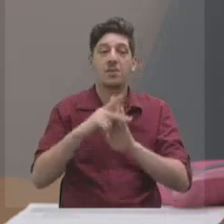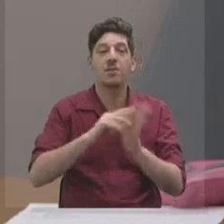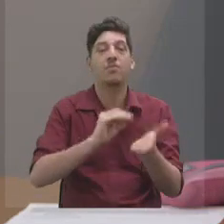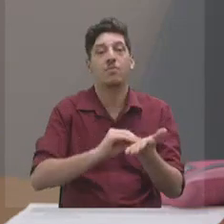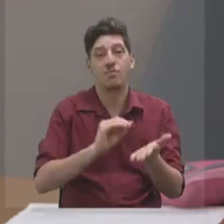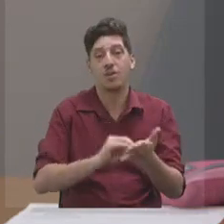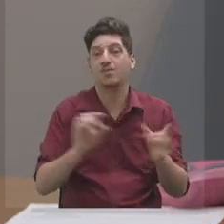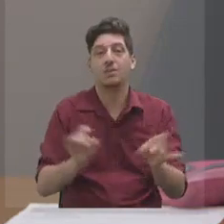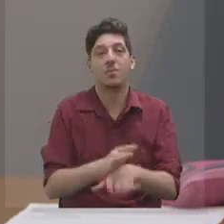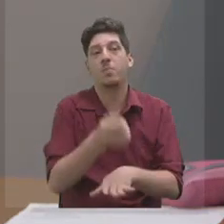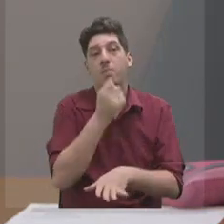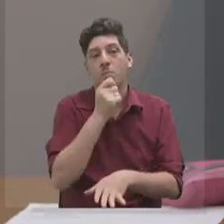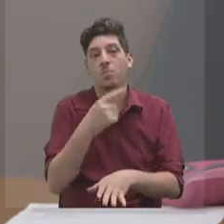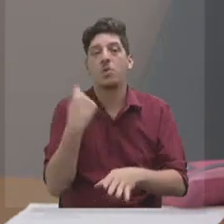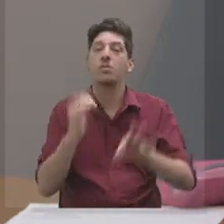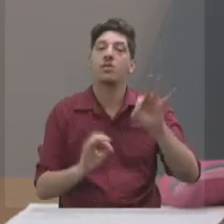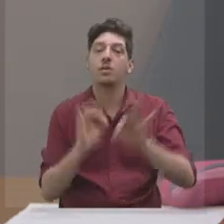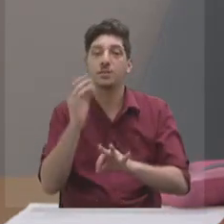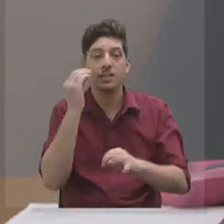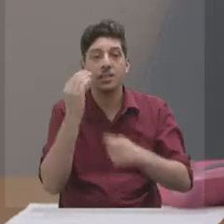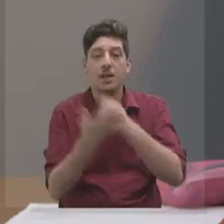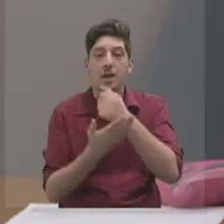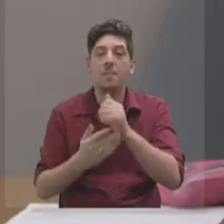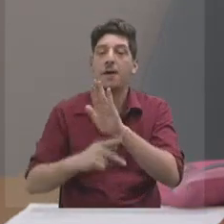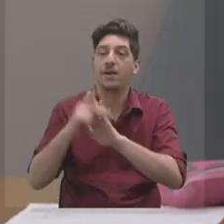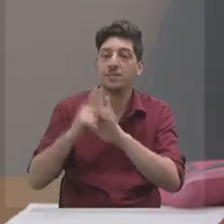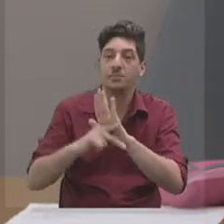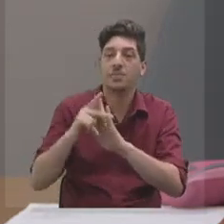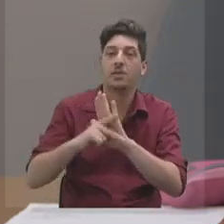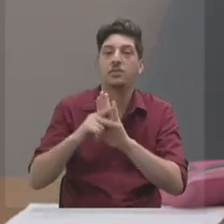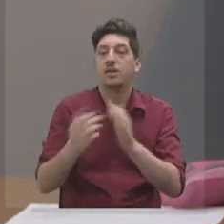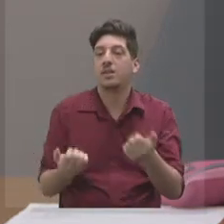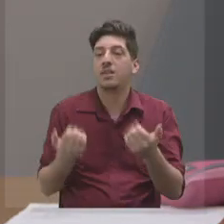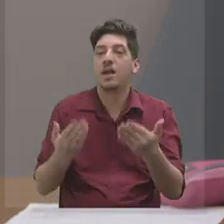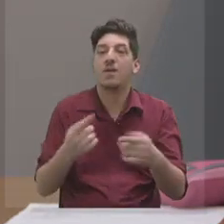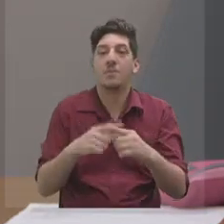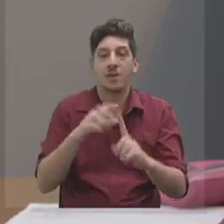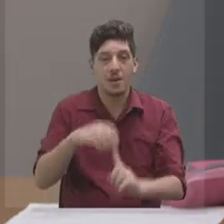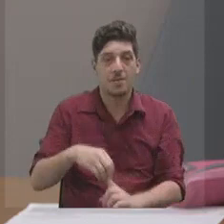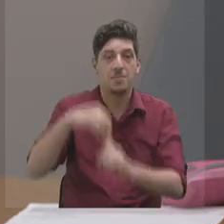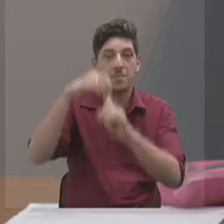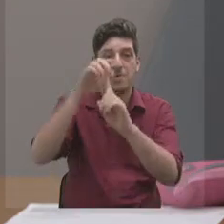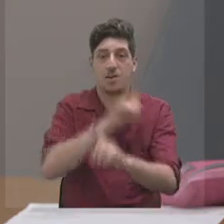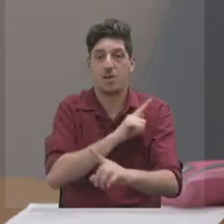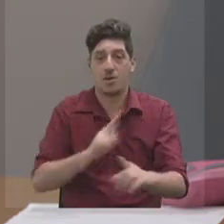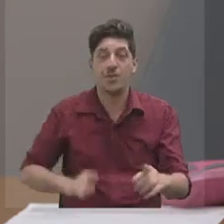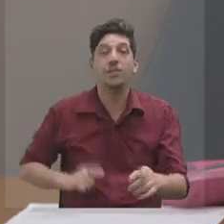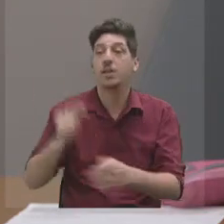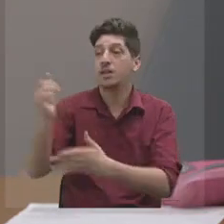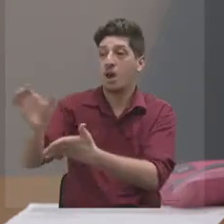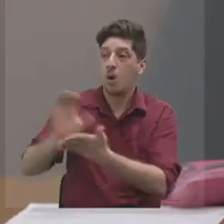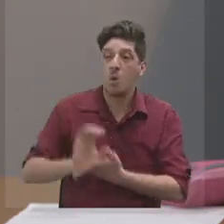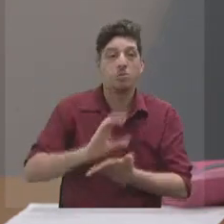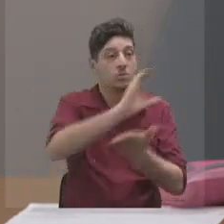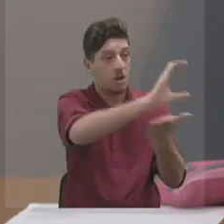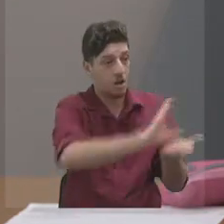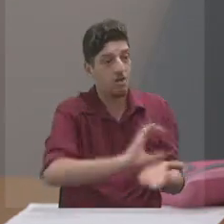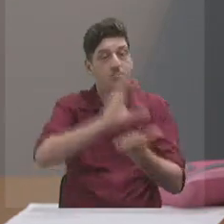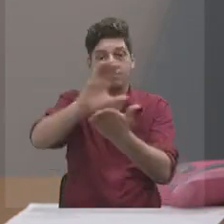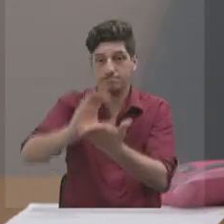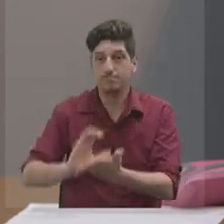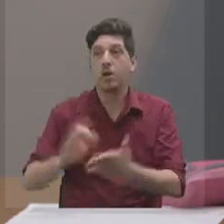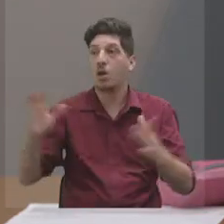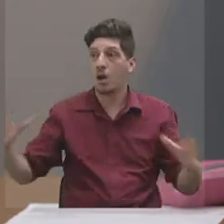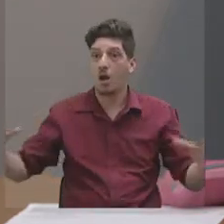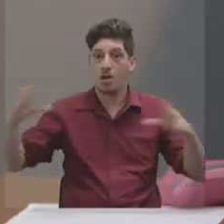preparando aqui para ter uma base de projeto porque dada prioridade de colocar pelo Governador os recursos estão vindo virão né E temos